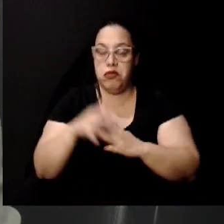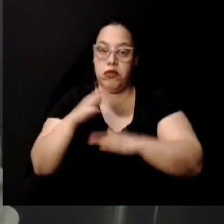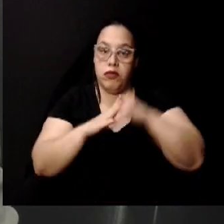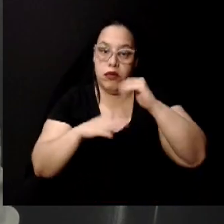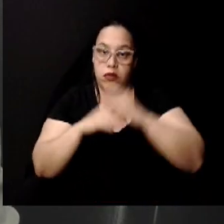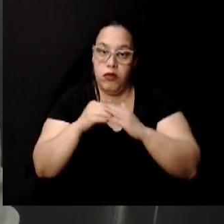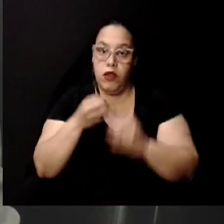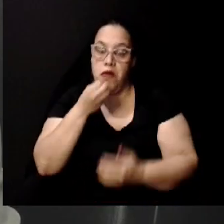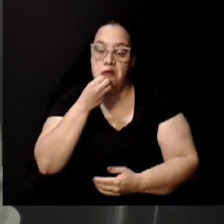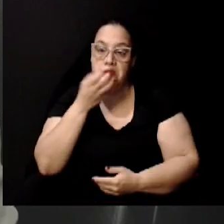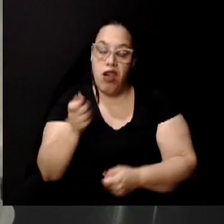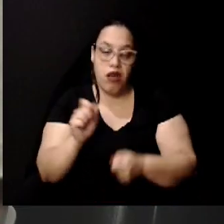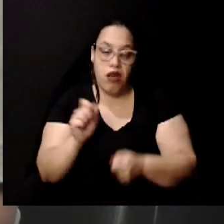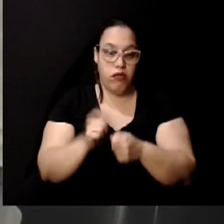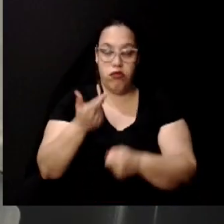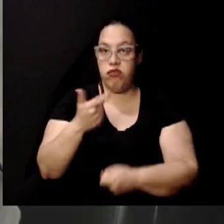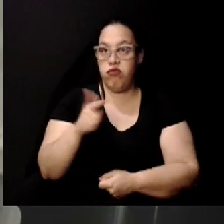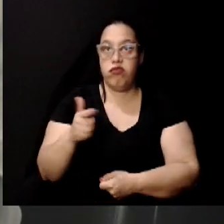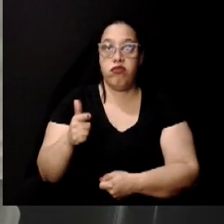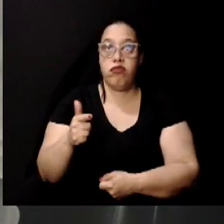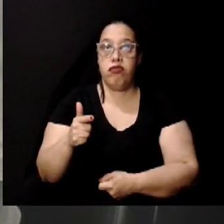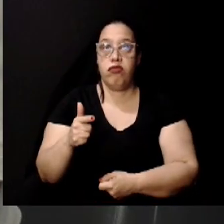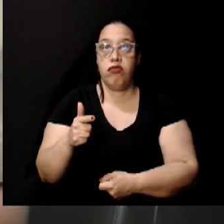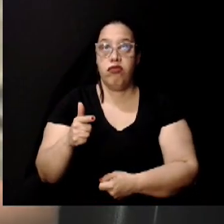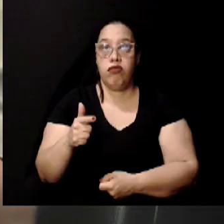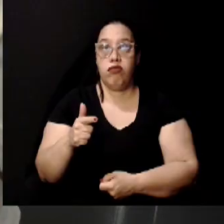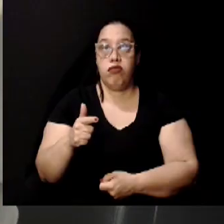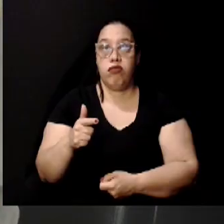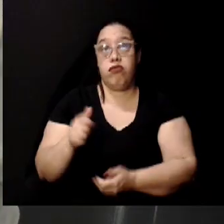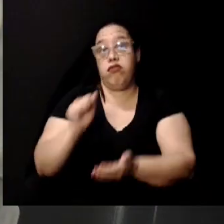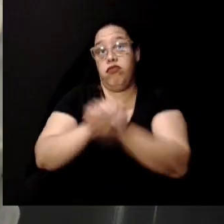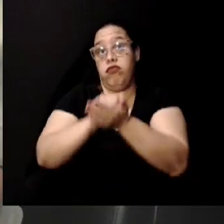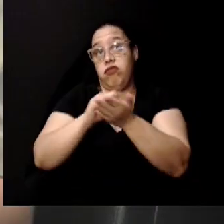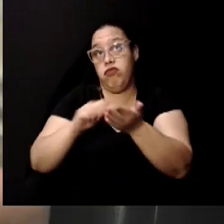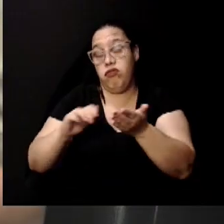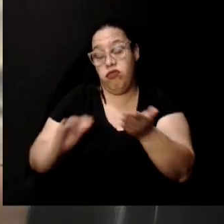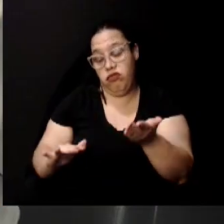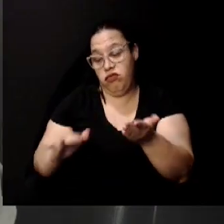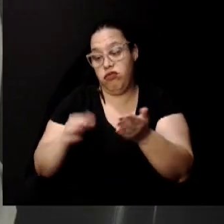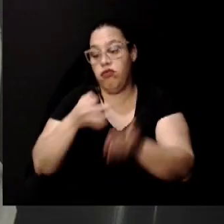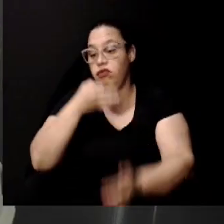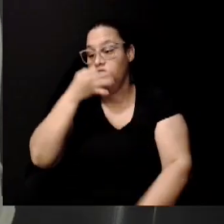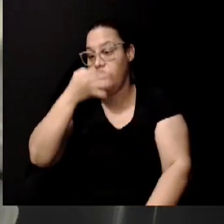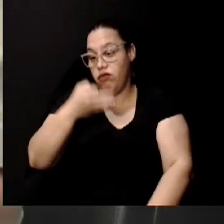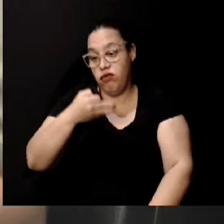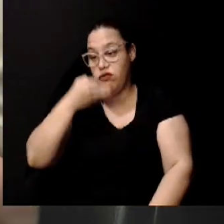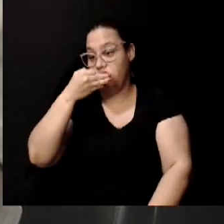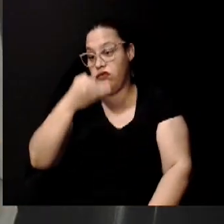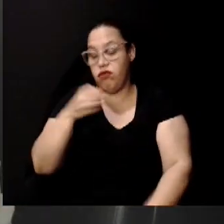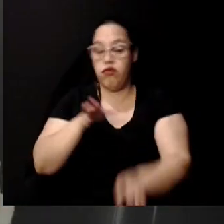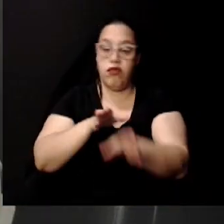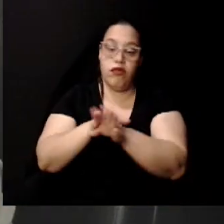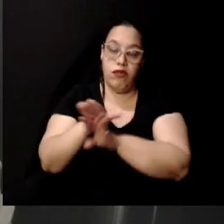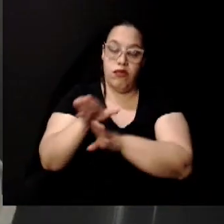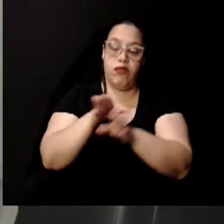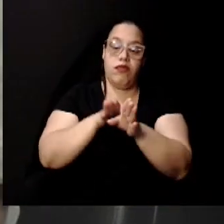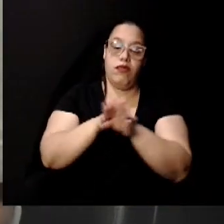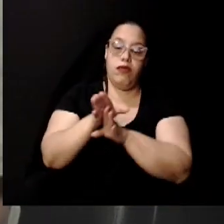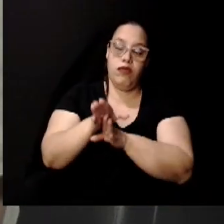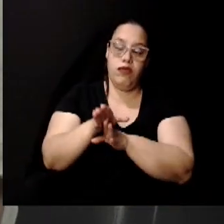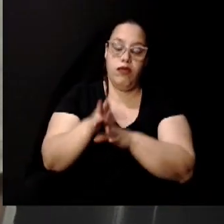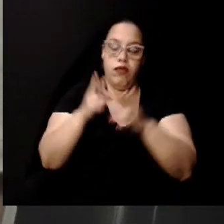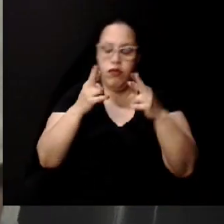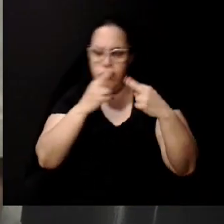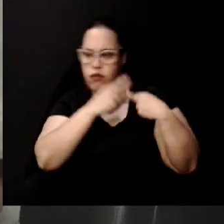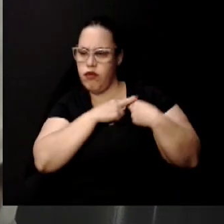feito se não passar pela atividade, né, pela opinião, pela orientação, pela responsabilidade dos